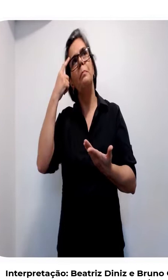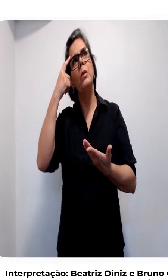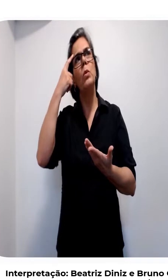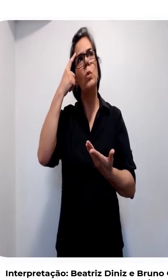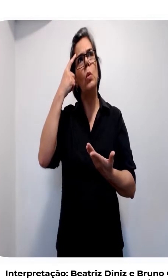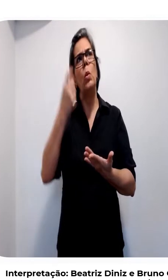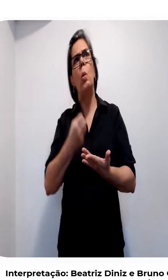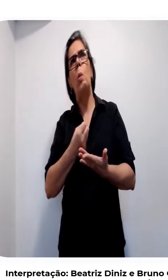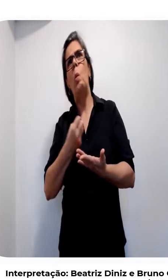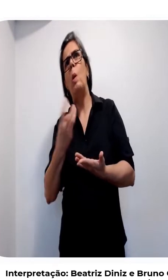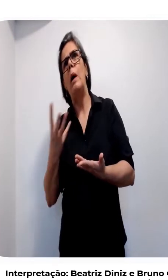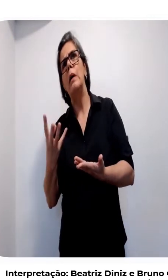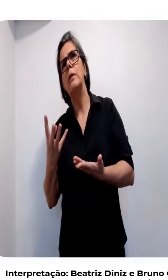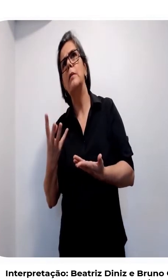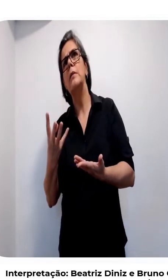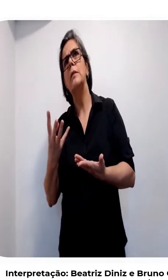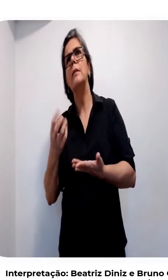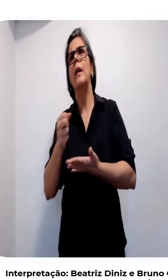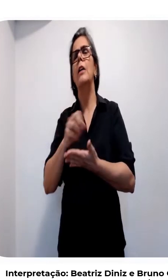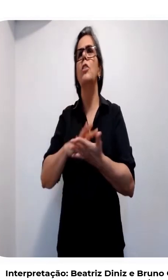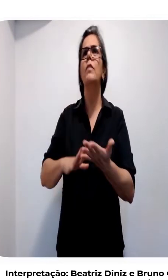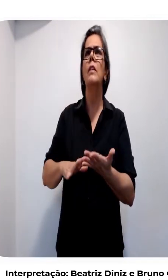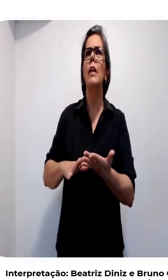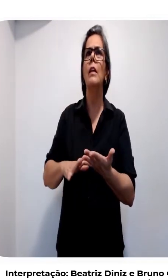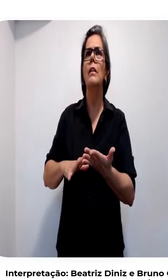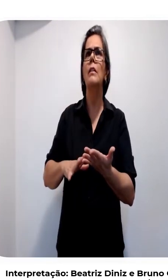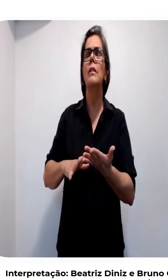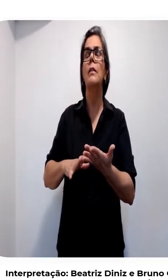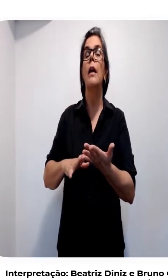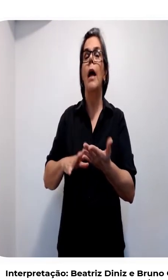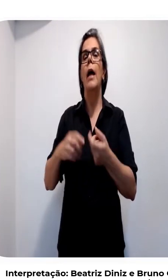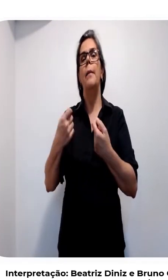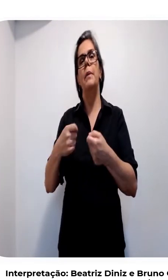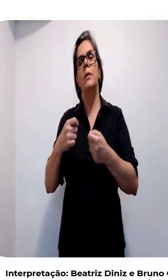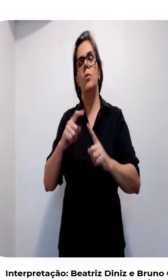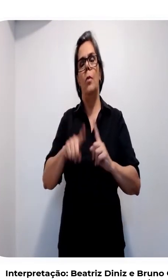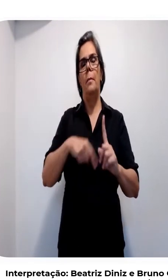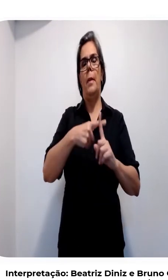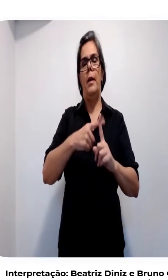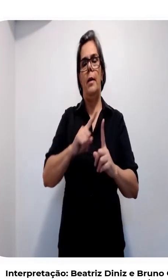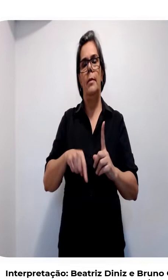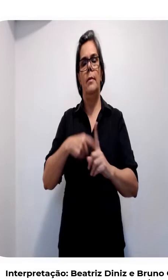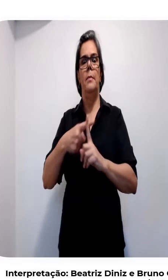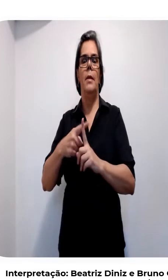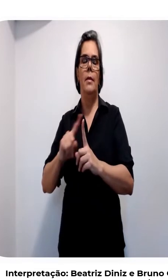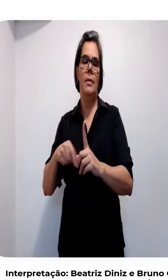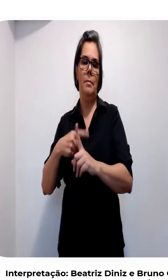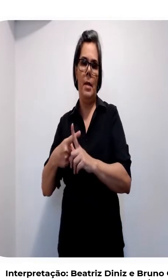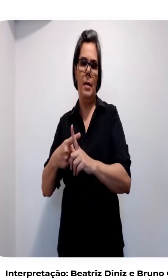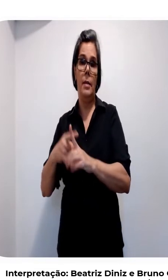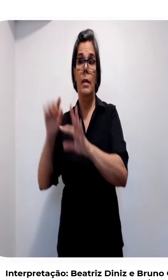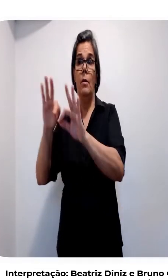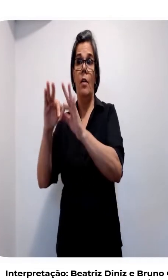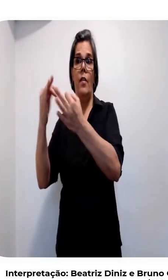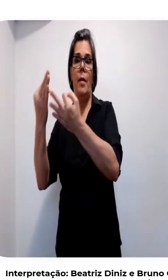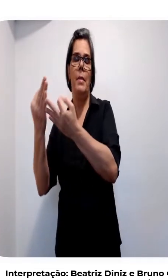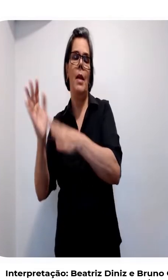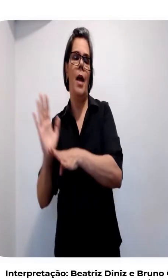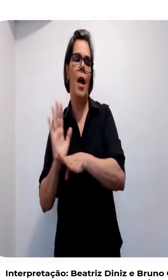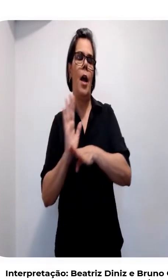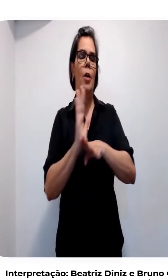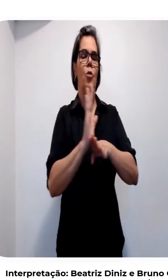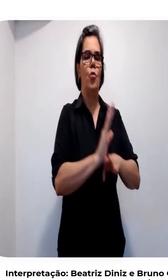peso, né, entre aspas, aí das atividades, ele precisou aumentar de forma que as famílias precisem ajudar nesse acesso